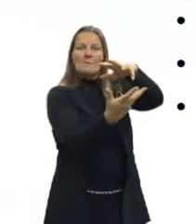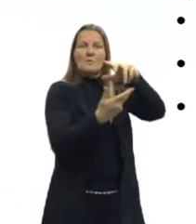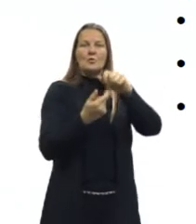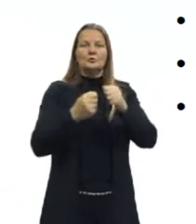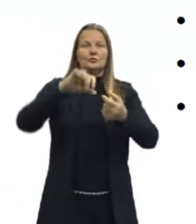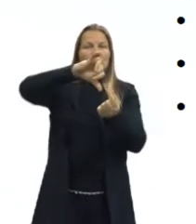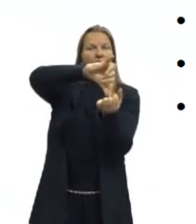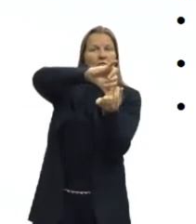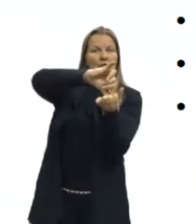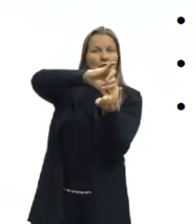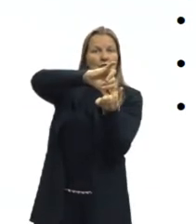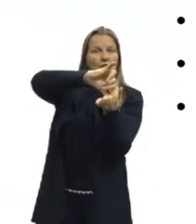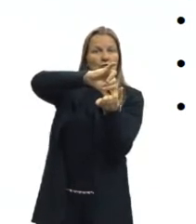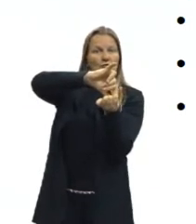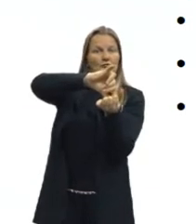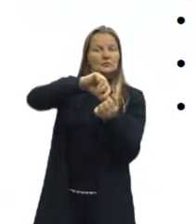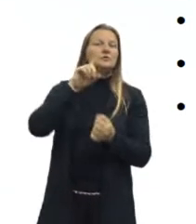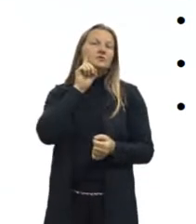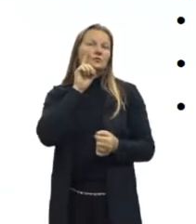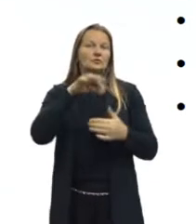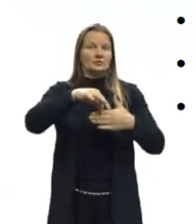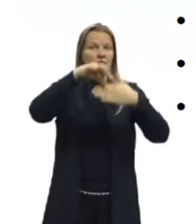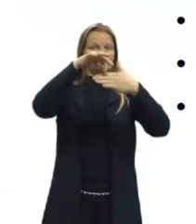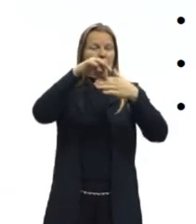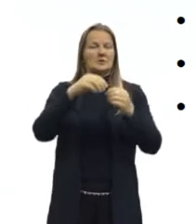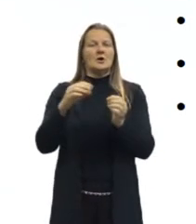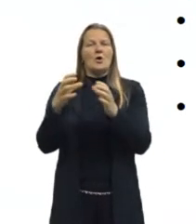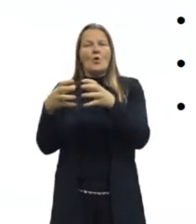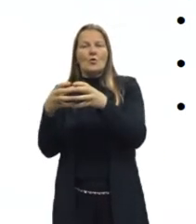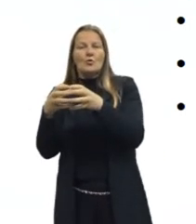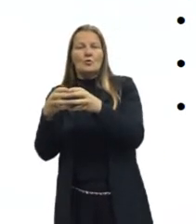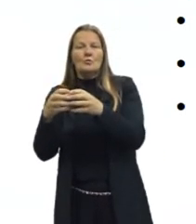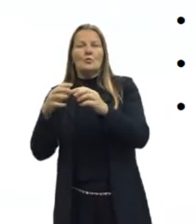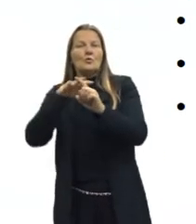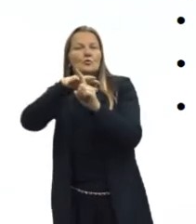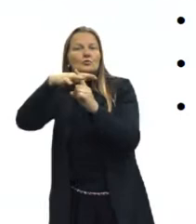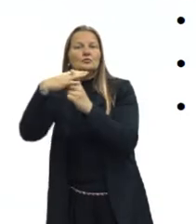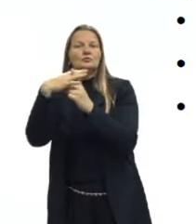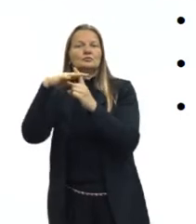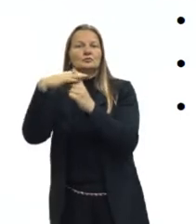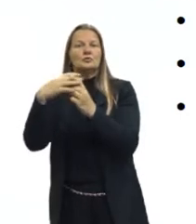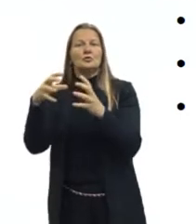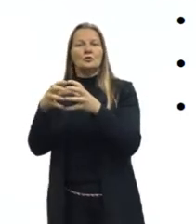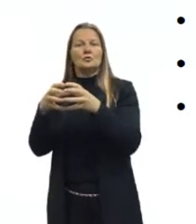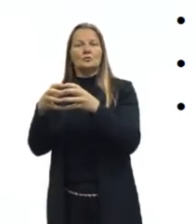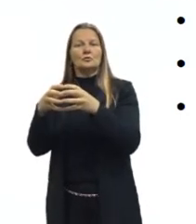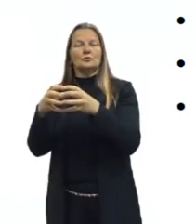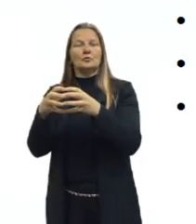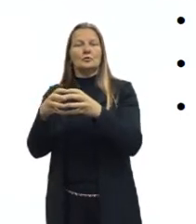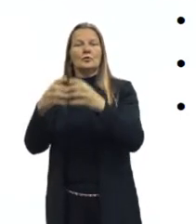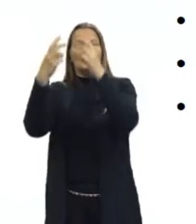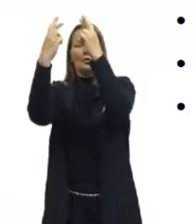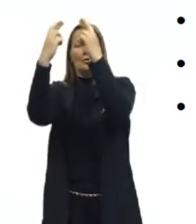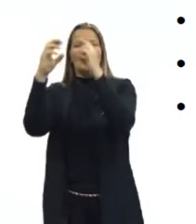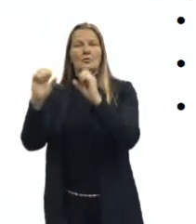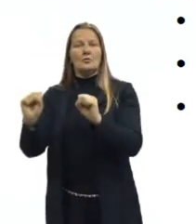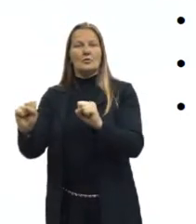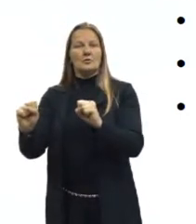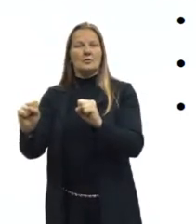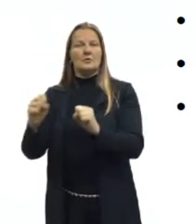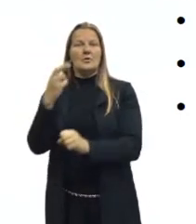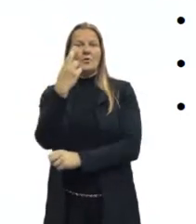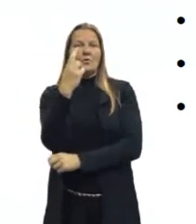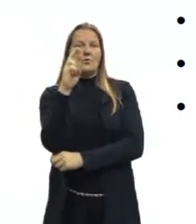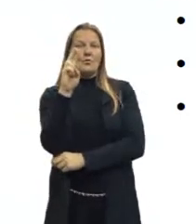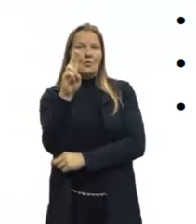capitalista liderado pelos Estados Unidos e um bloco socialista liderado pela união soviética né o